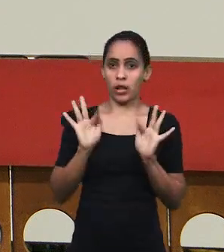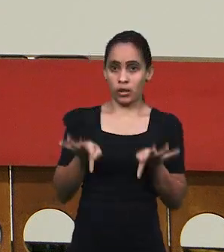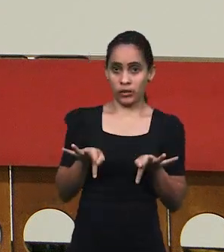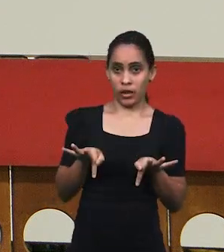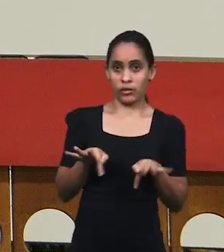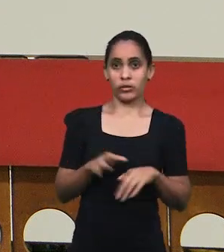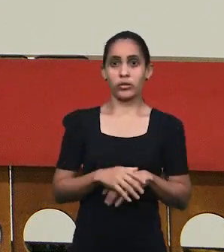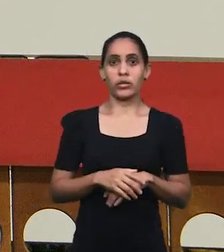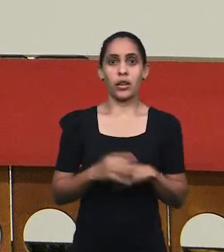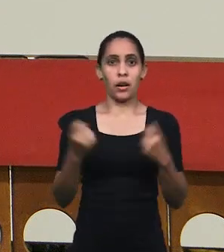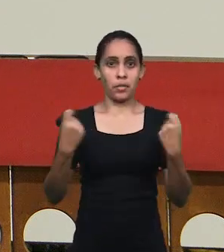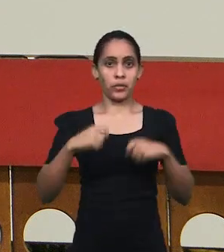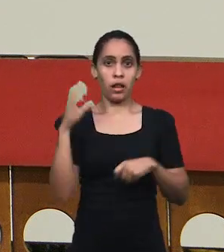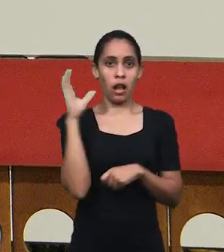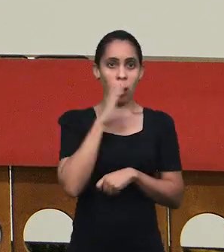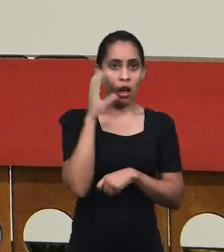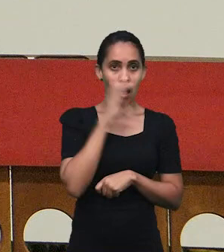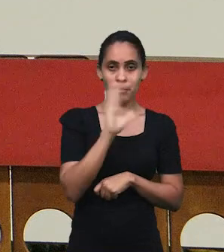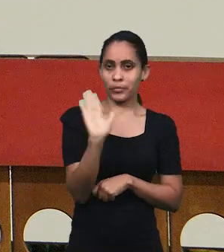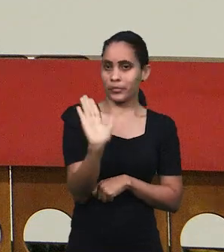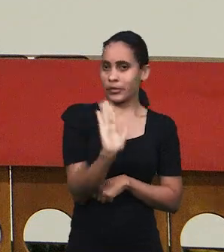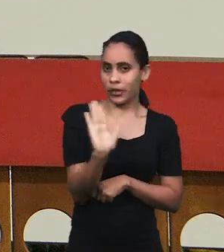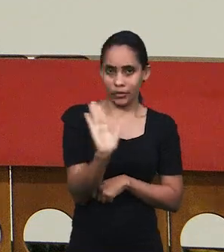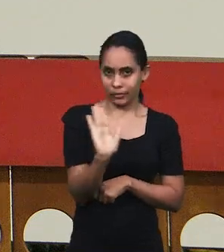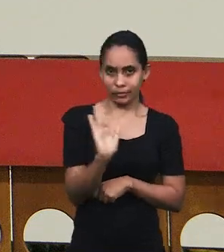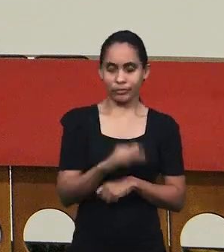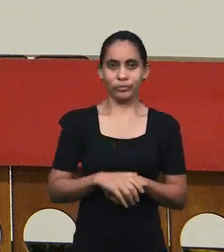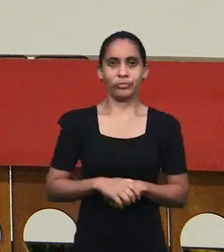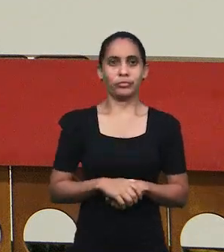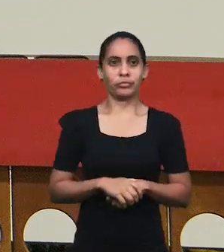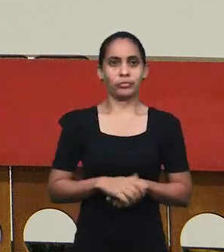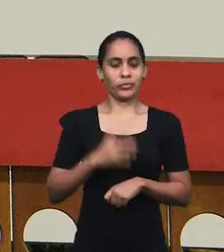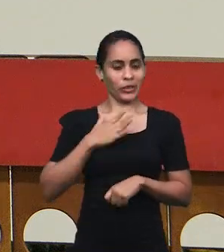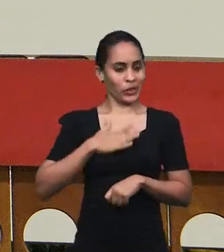Tenente Coronel Pablo Couto Ferreira,